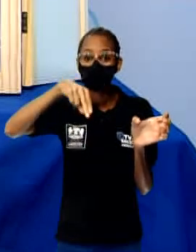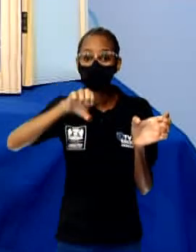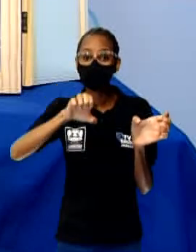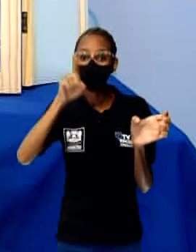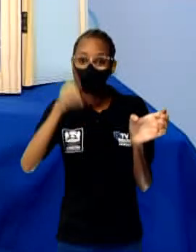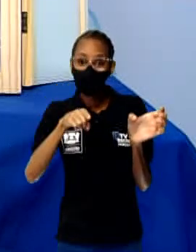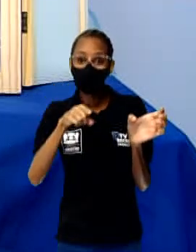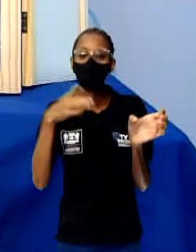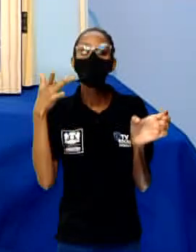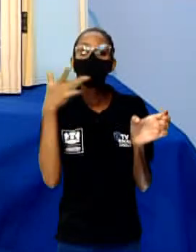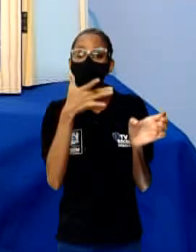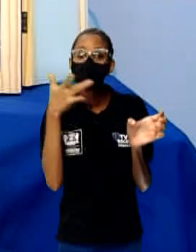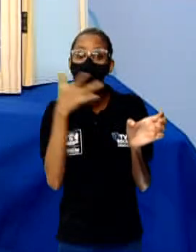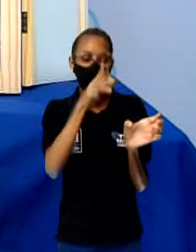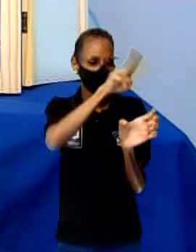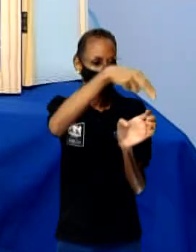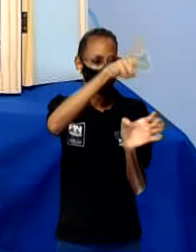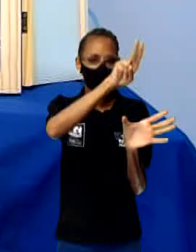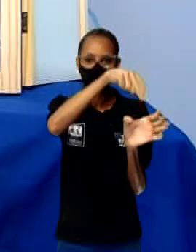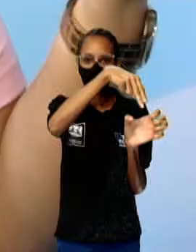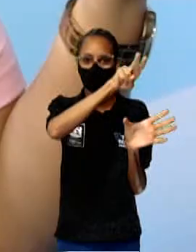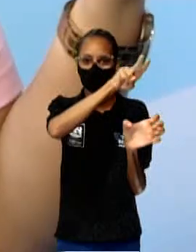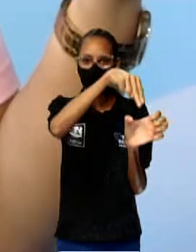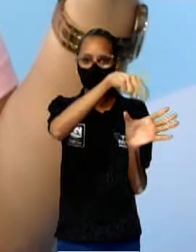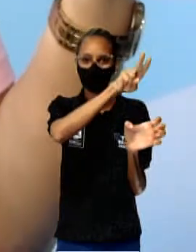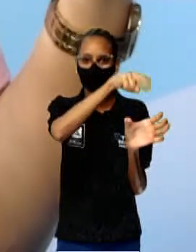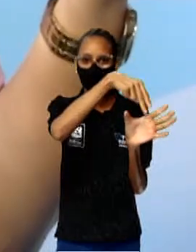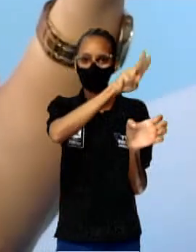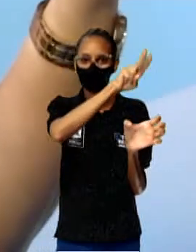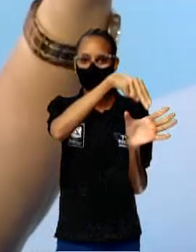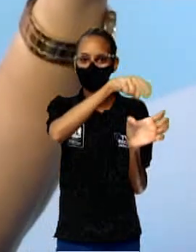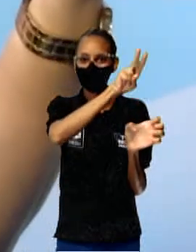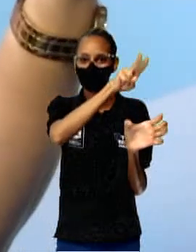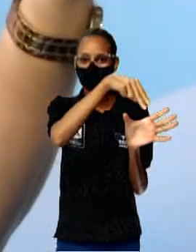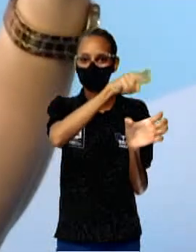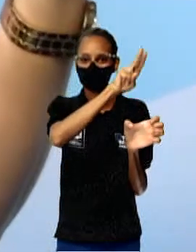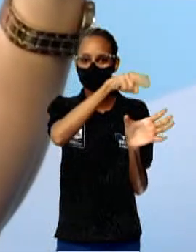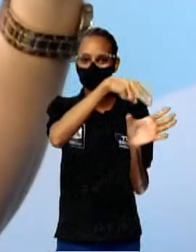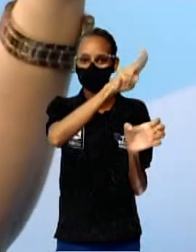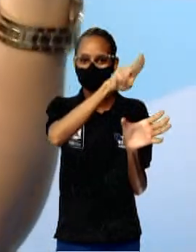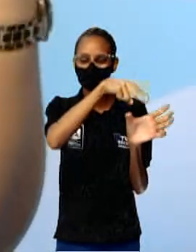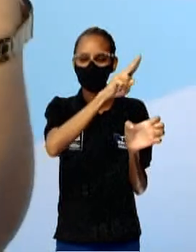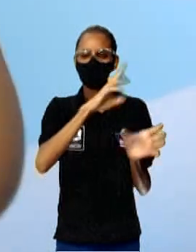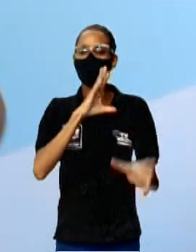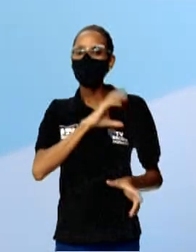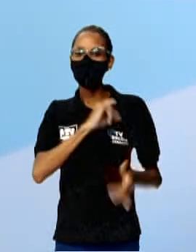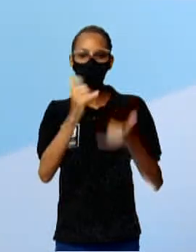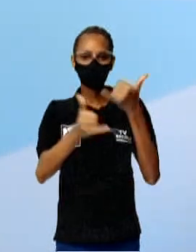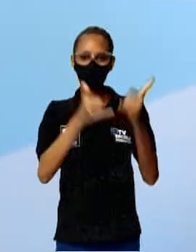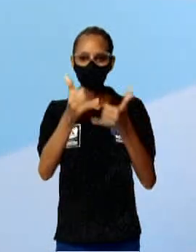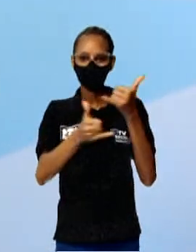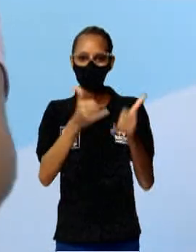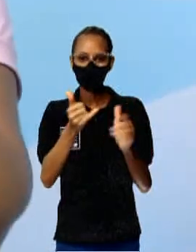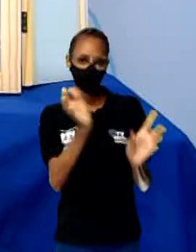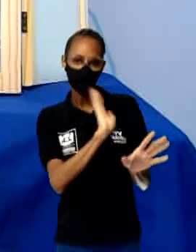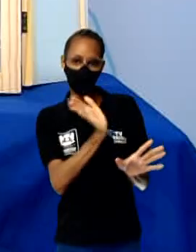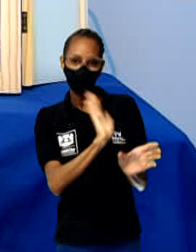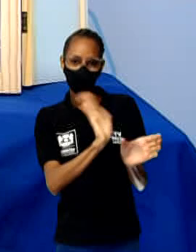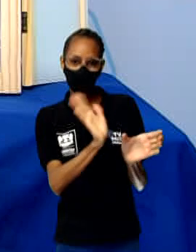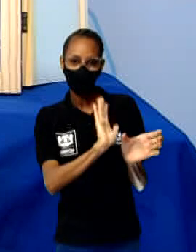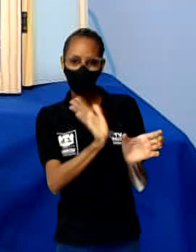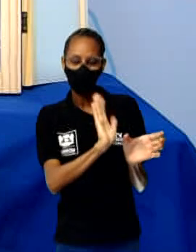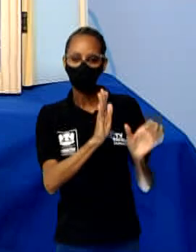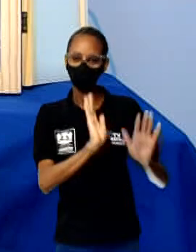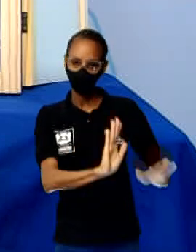minha gente e ele ama olha só brincar assim tchau mané gostoso